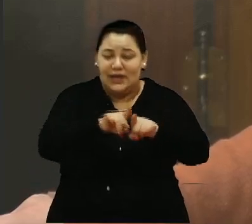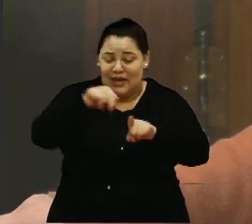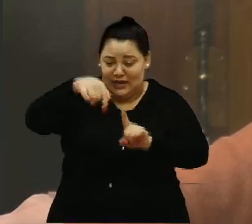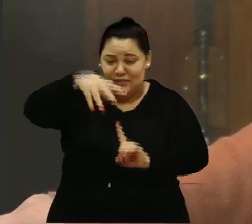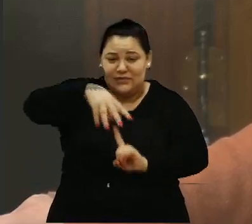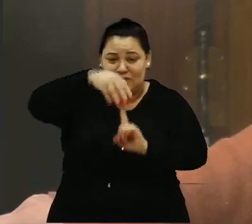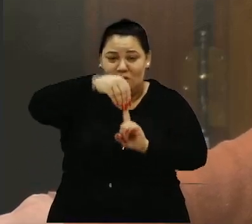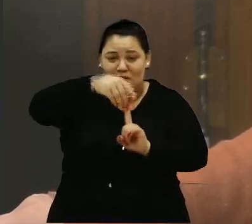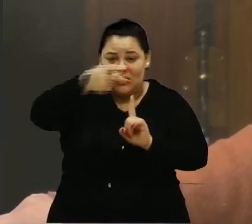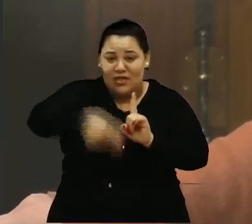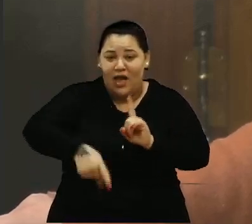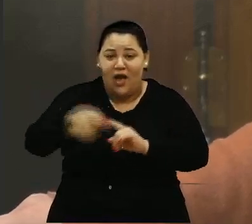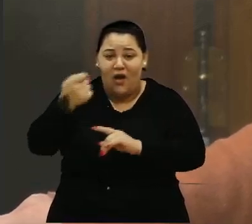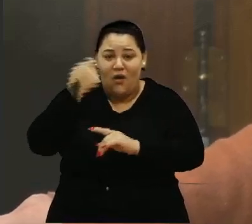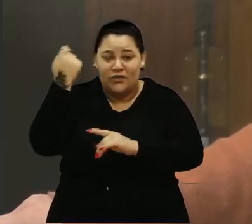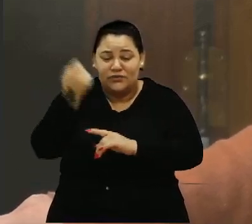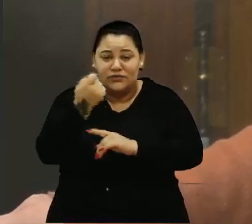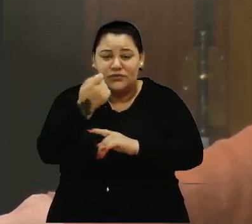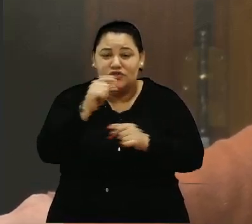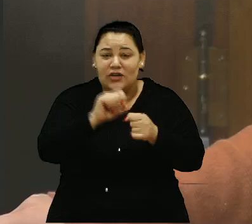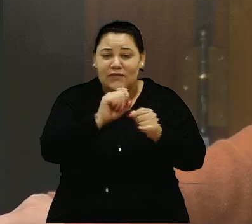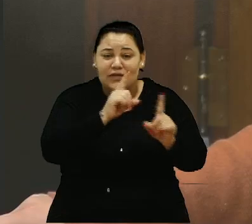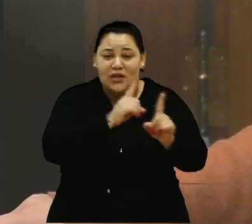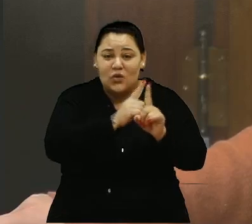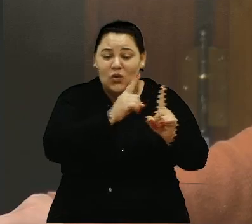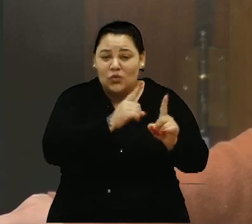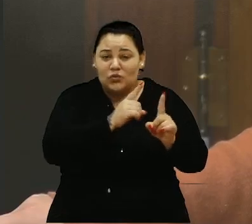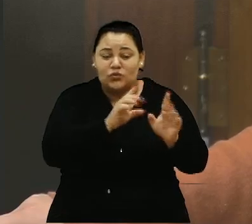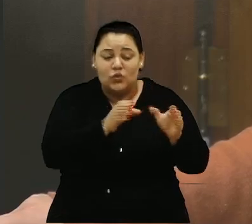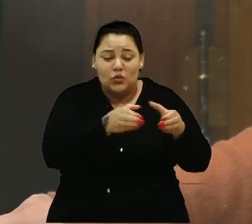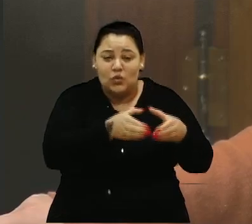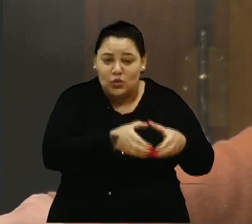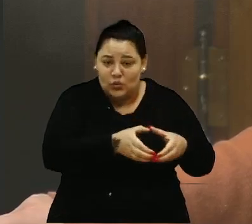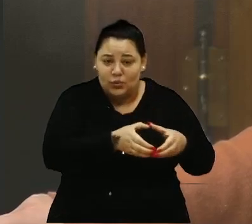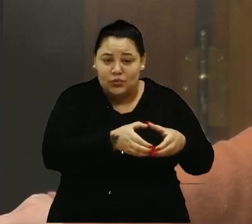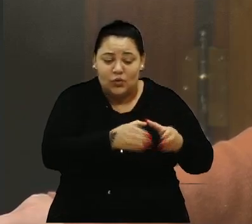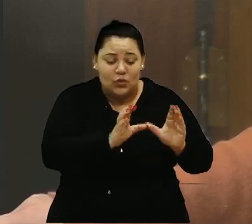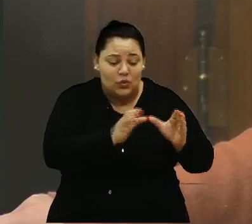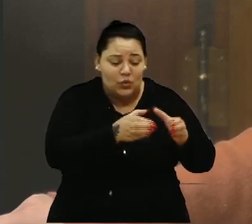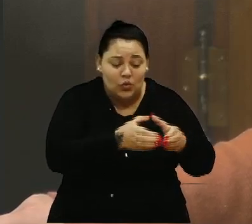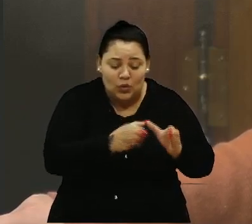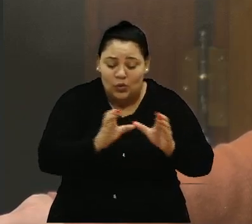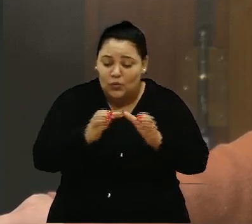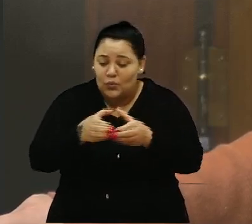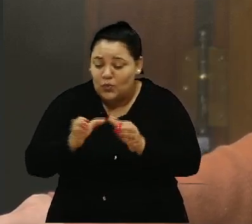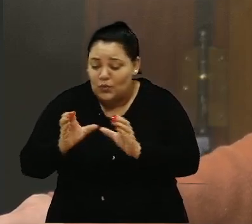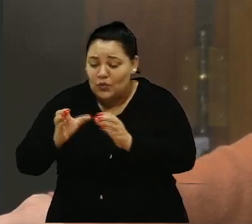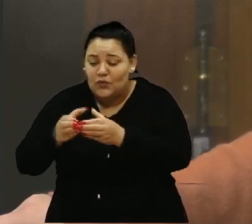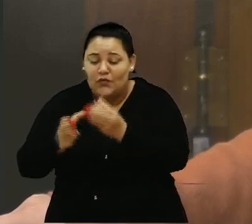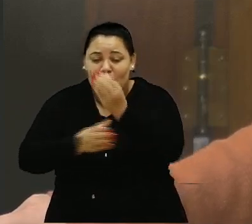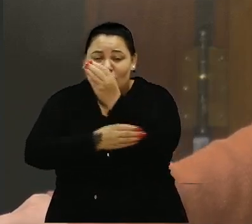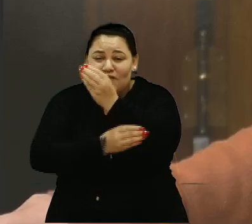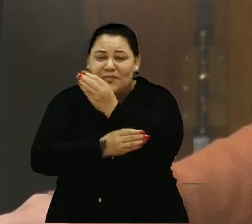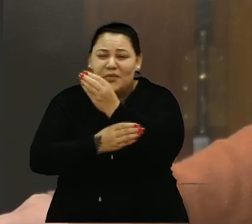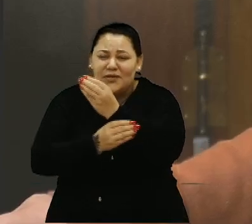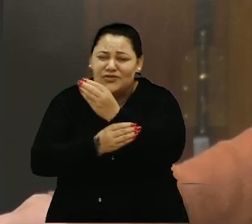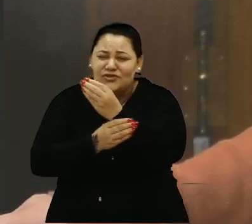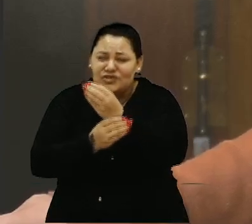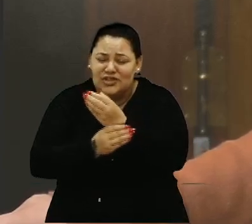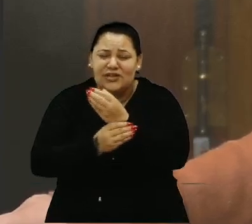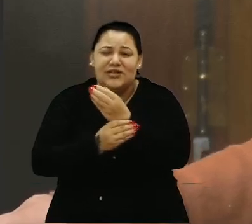estado do Rio Grande do Sul, foi feito em conjunto, os grupos de fibromialgia, juntamente com o Poder